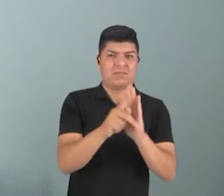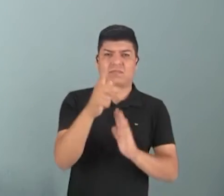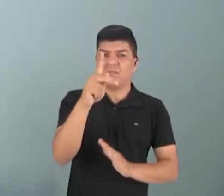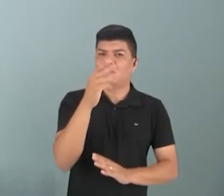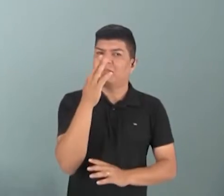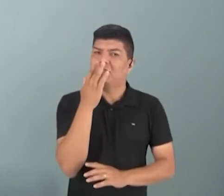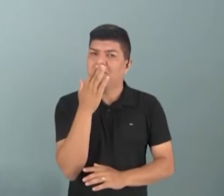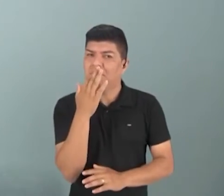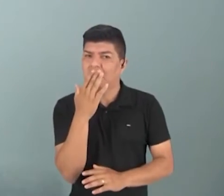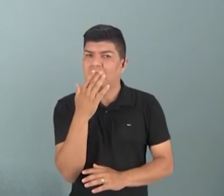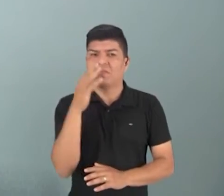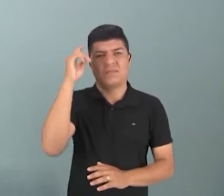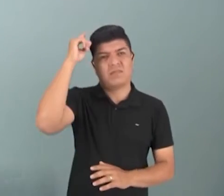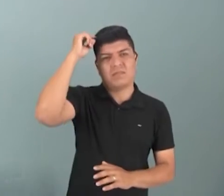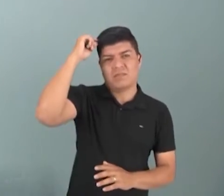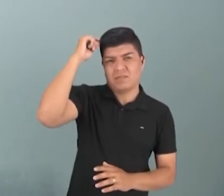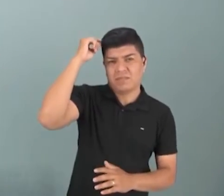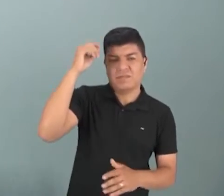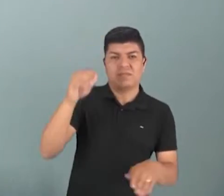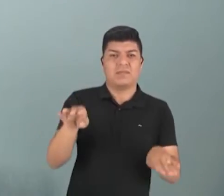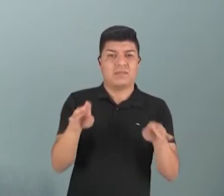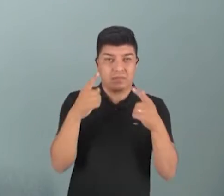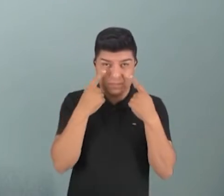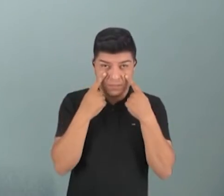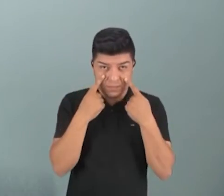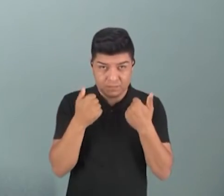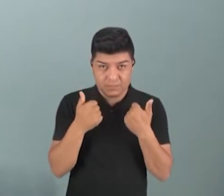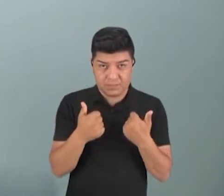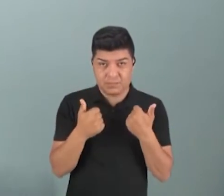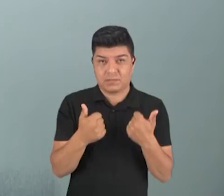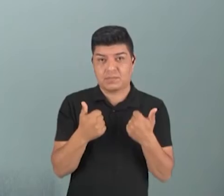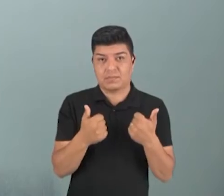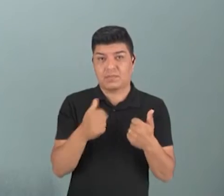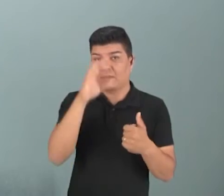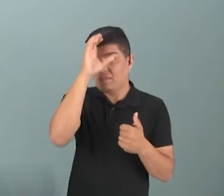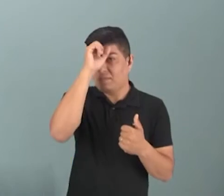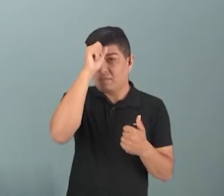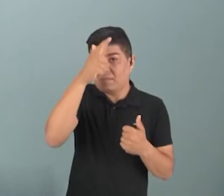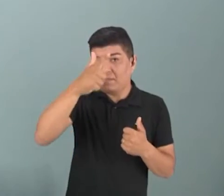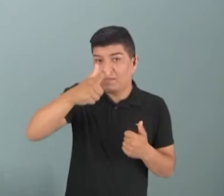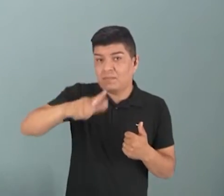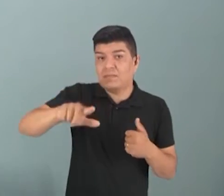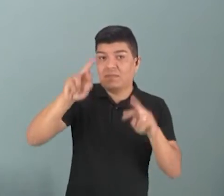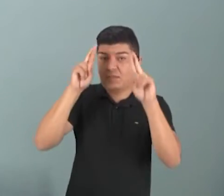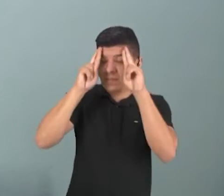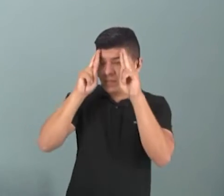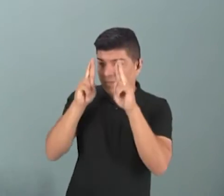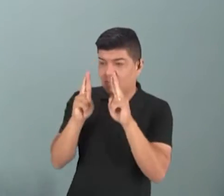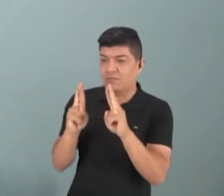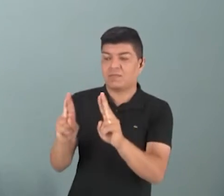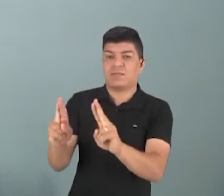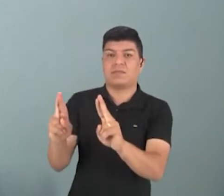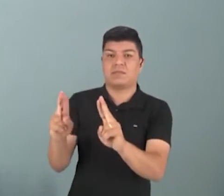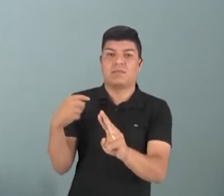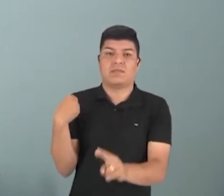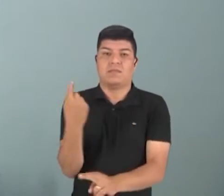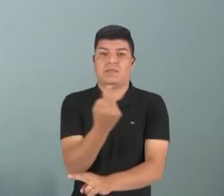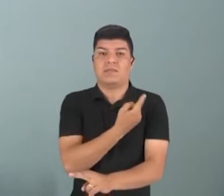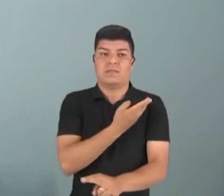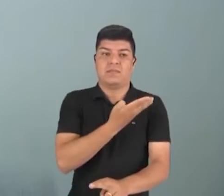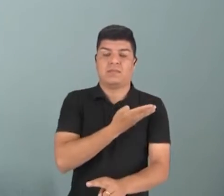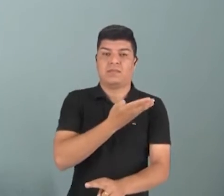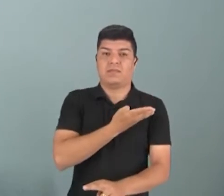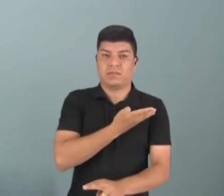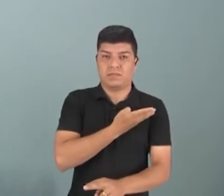sua cor do seu cabelo e vamos reaprender a respeitar os